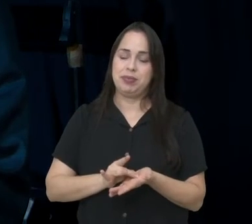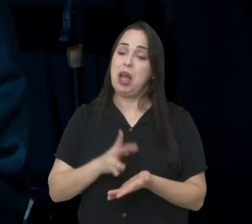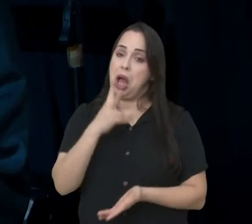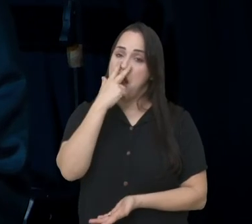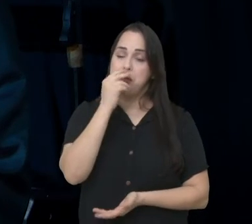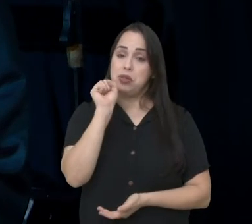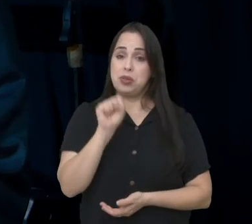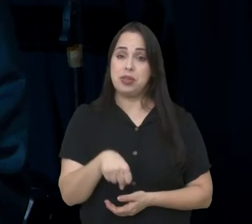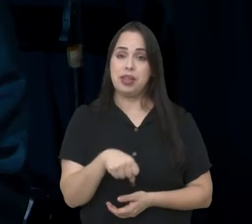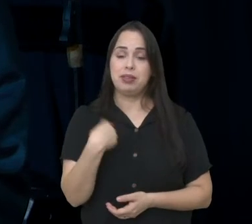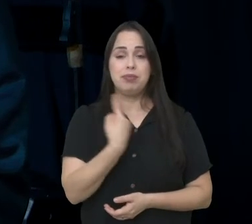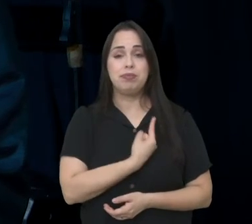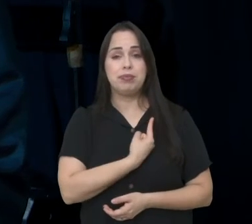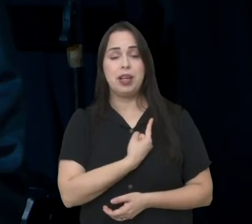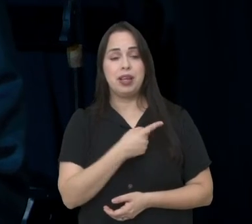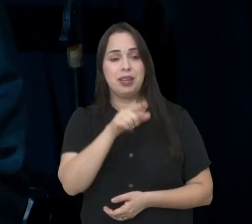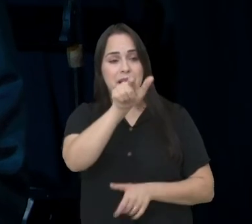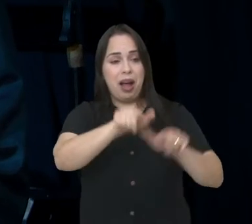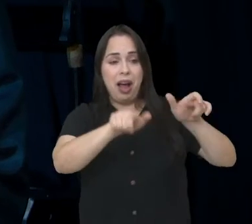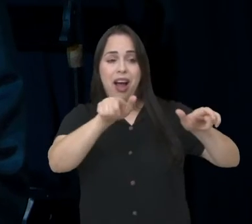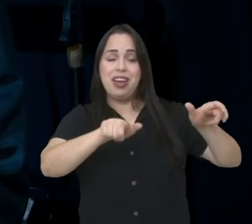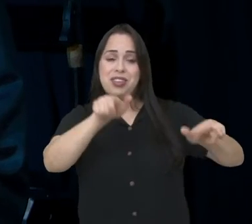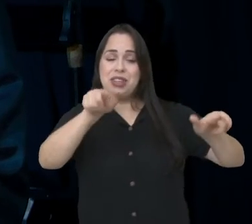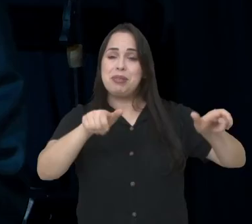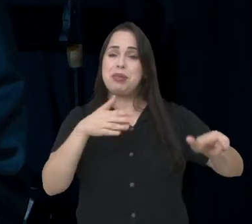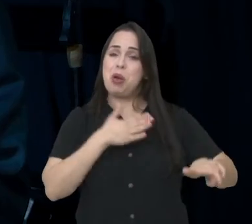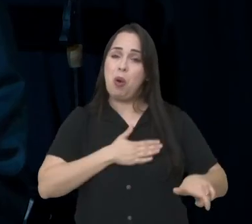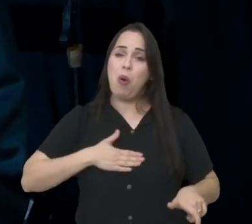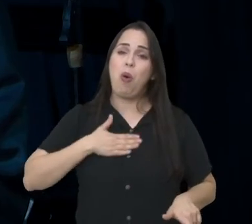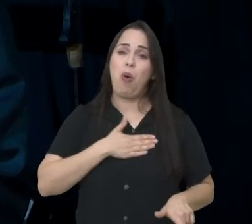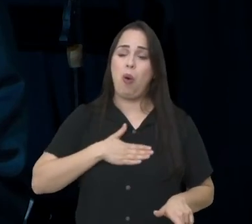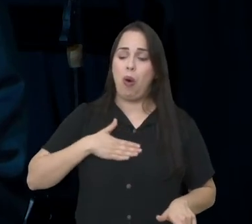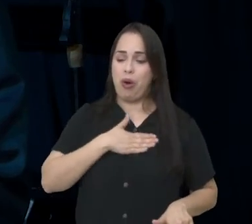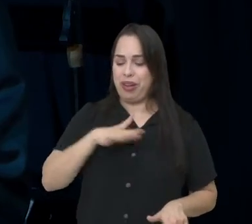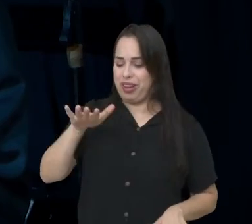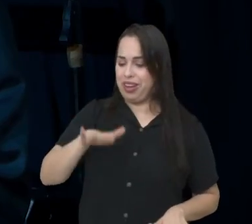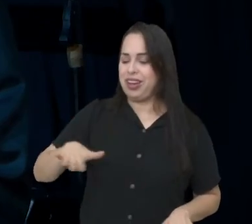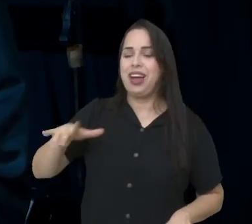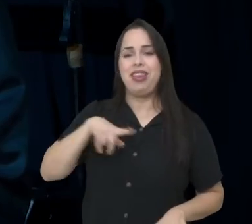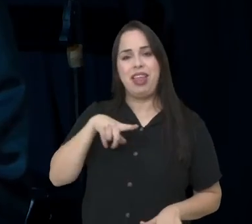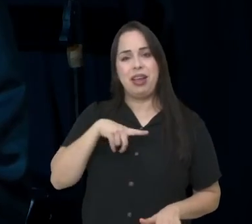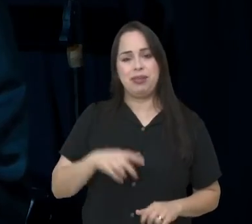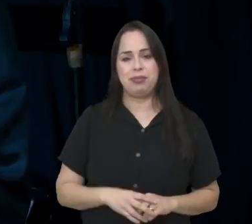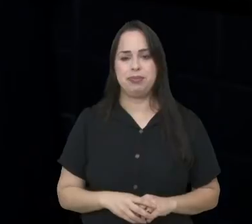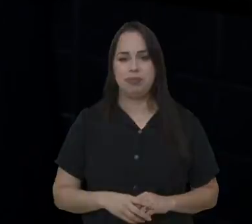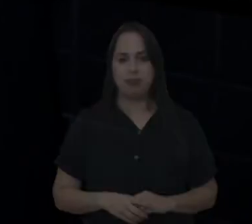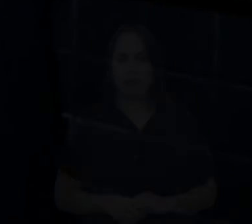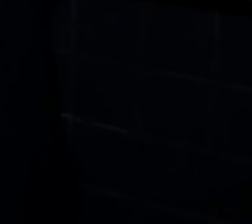sim, acho que as pessoas gostam de saber que tem um Hocus Pocus aqui no São Dimas.